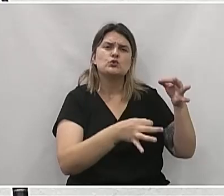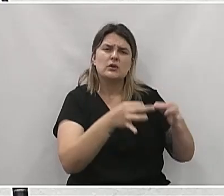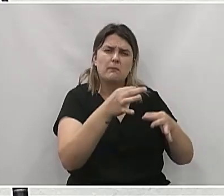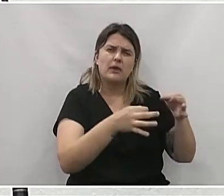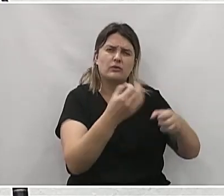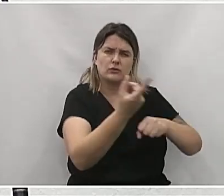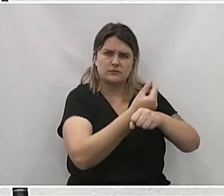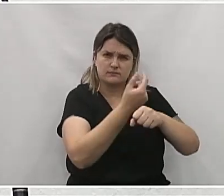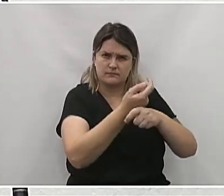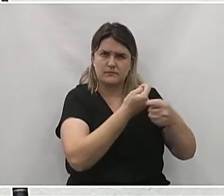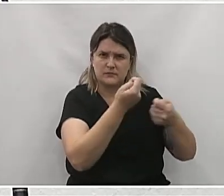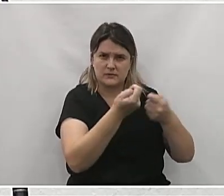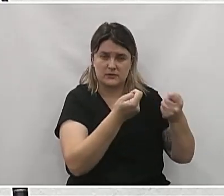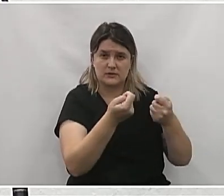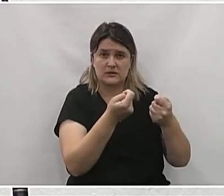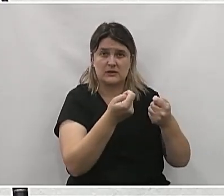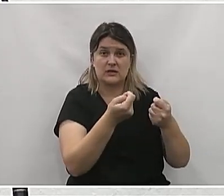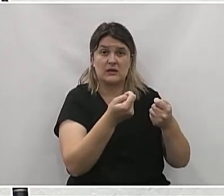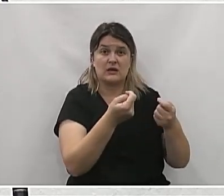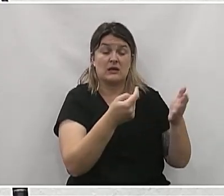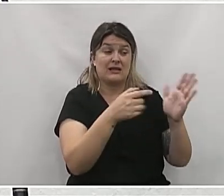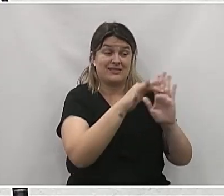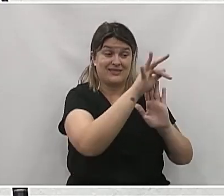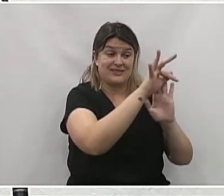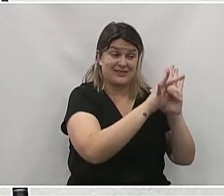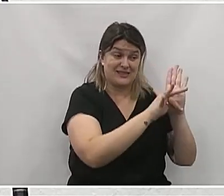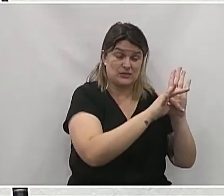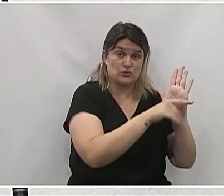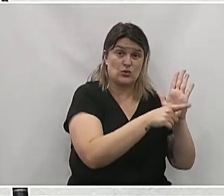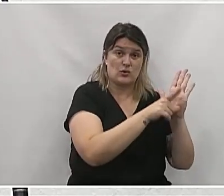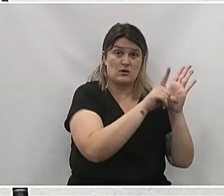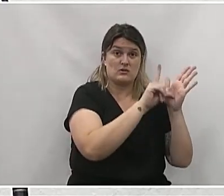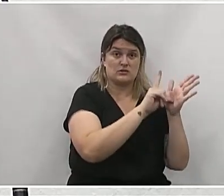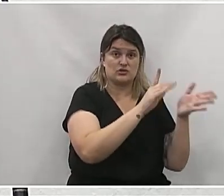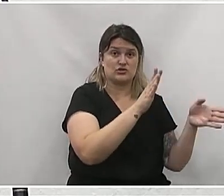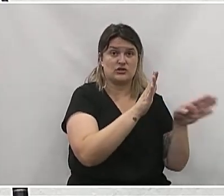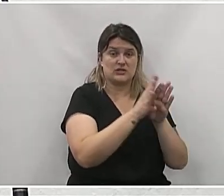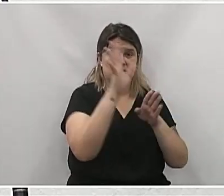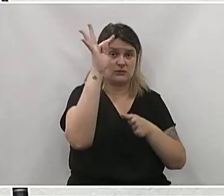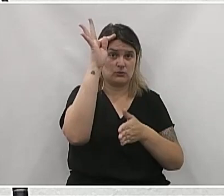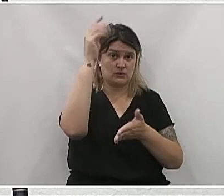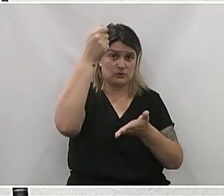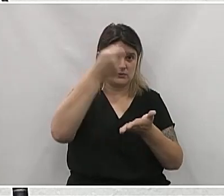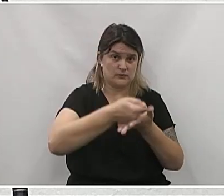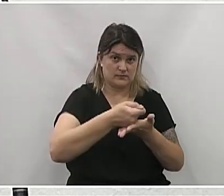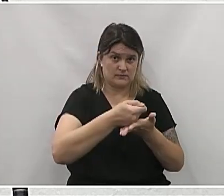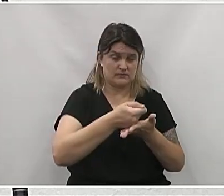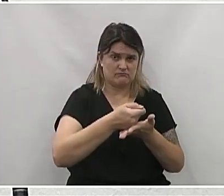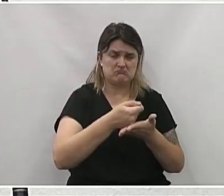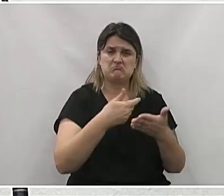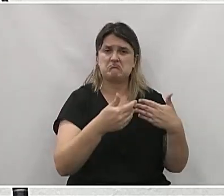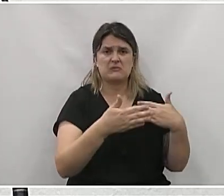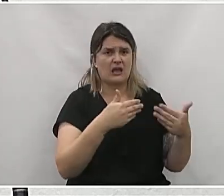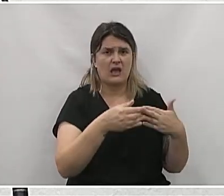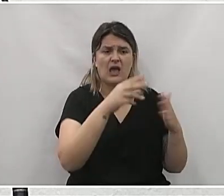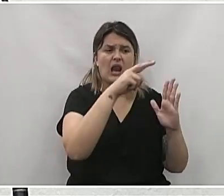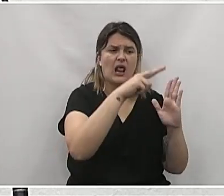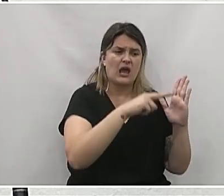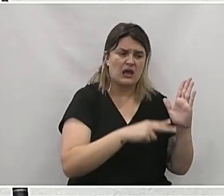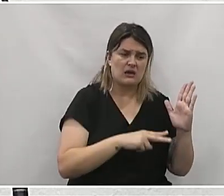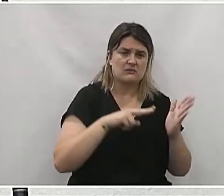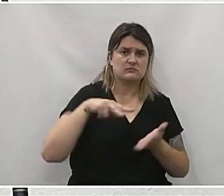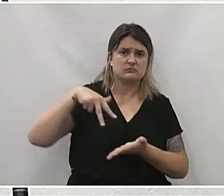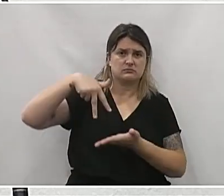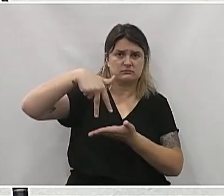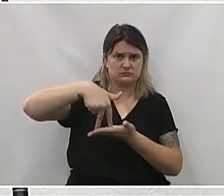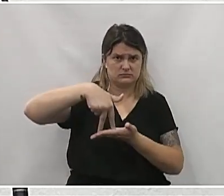das contas. Recebido parecer prévio do Tribunal de Contas, independente de leitura em